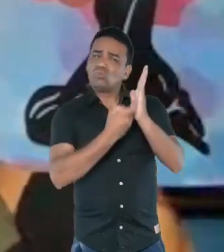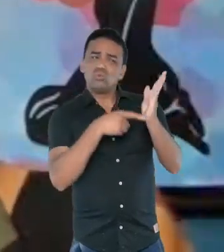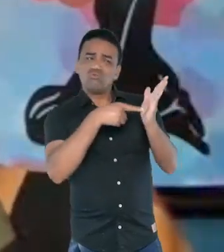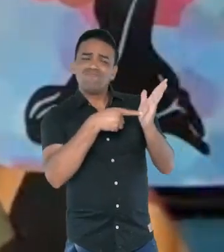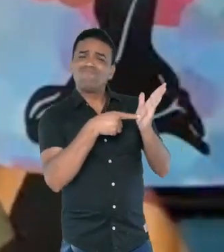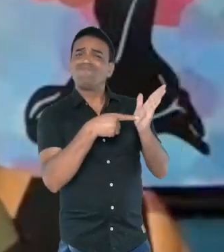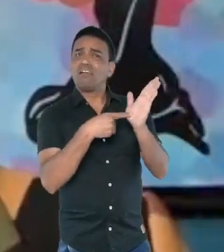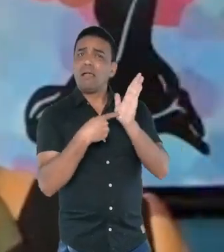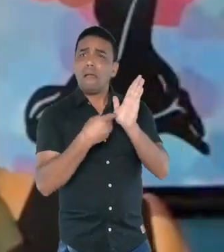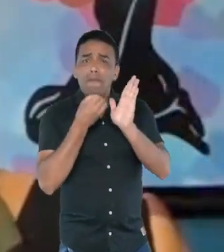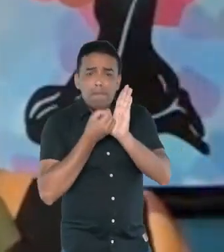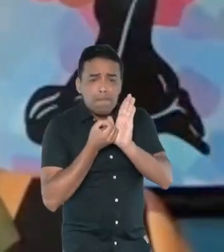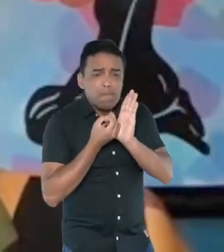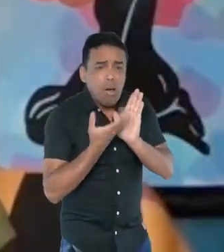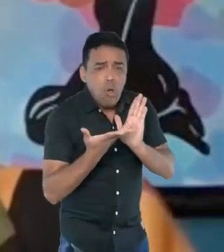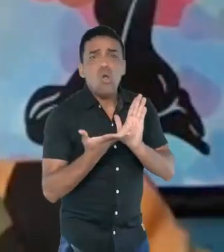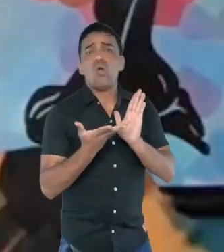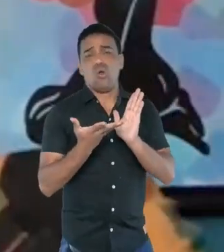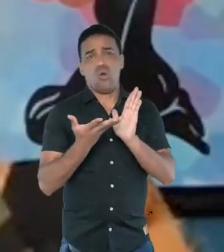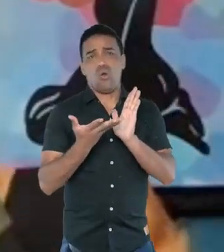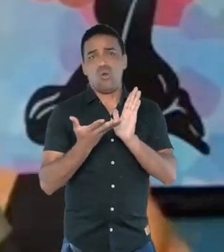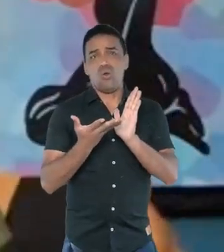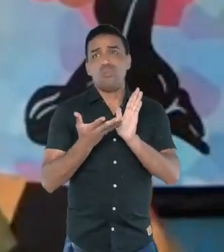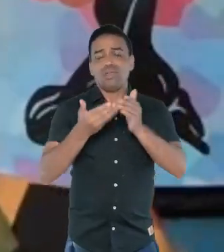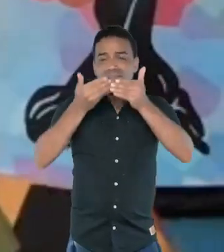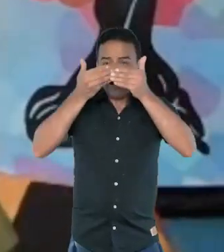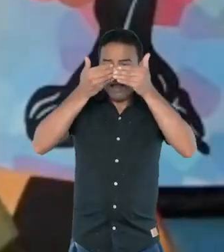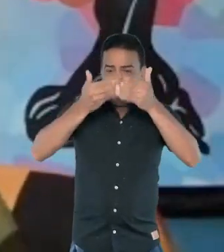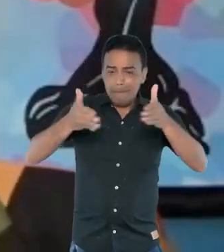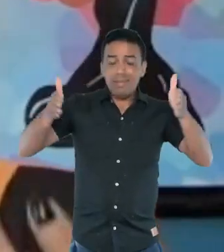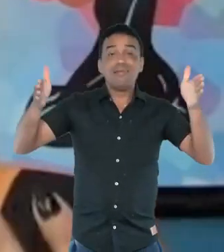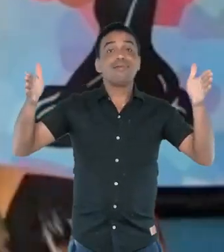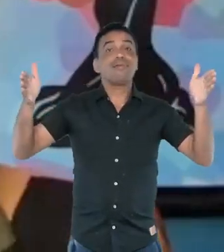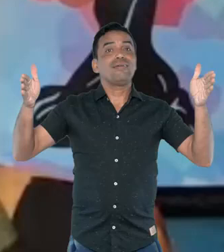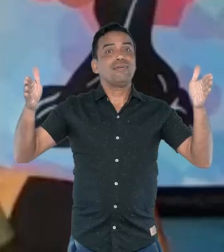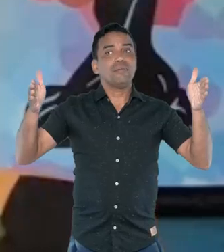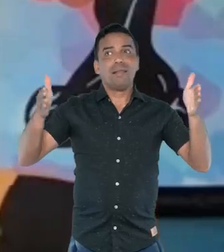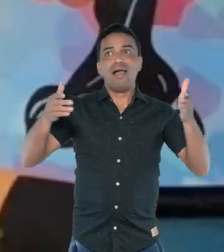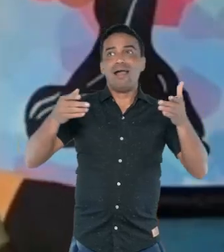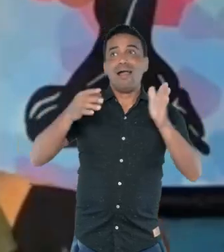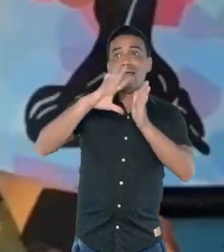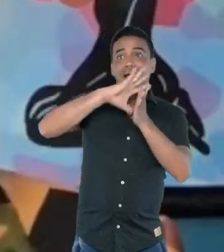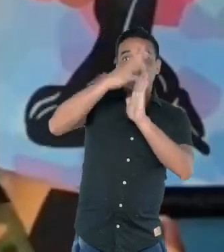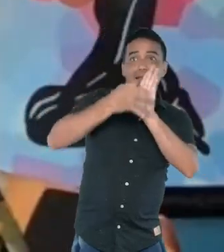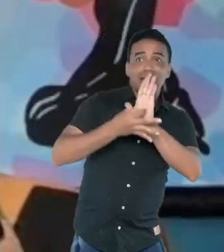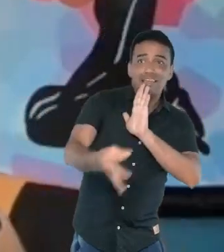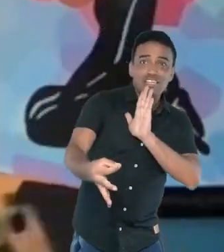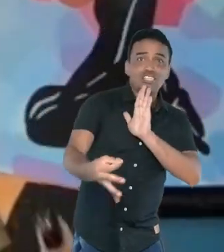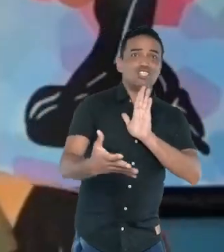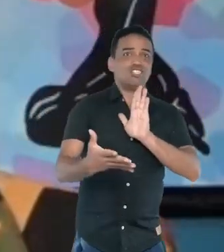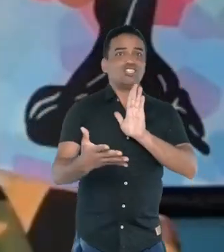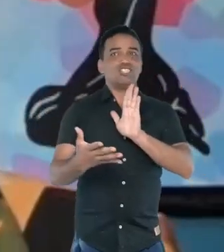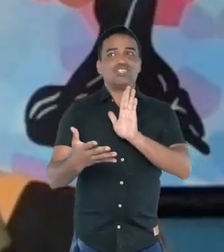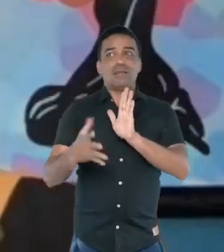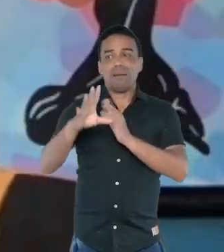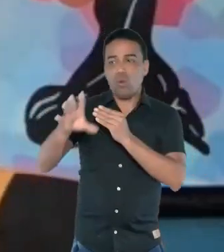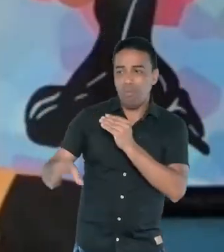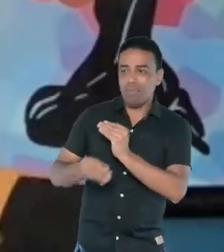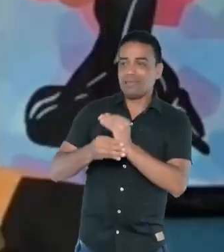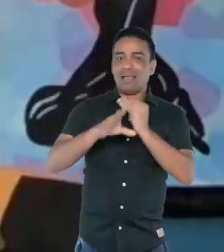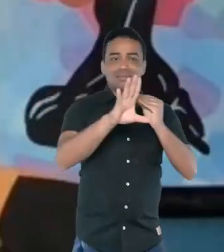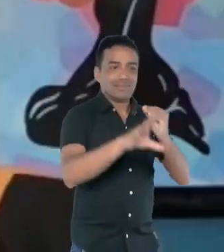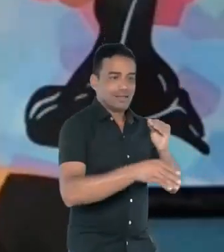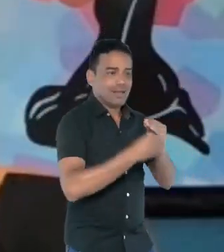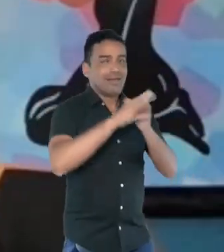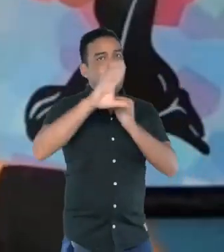é exatamente bom o suficiente, porque ele vai abrir espaço para críticas, ele vai abrir espaço para complementação,